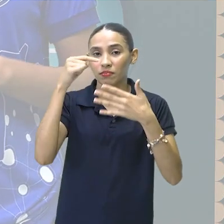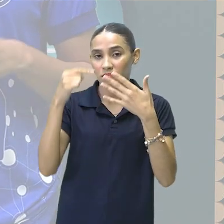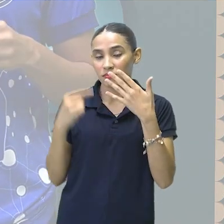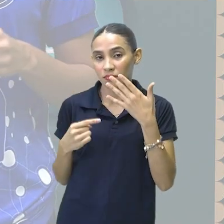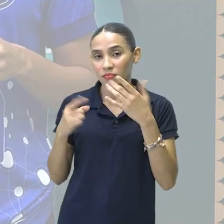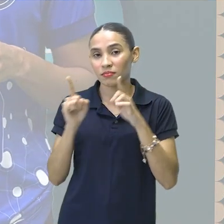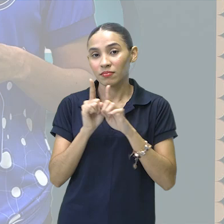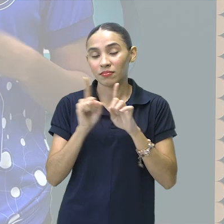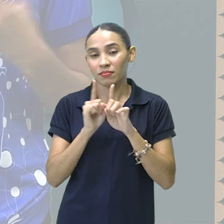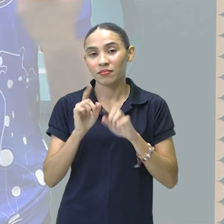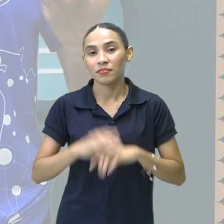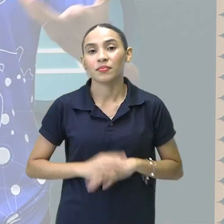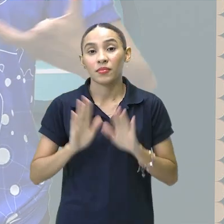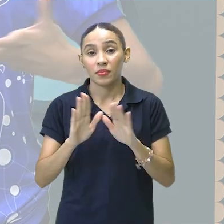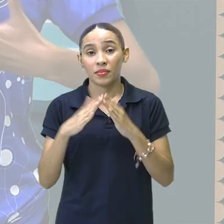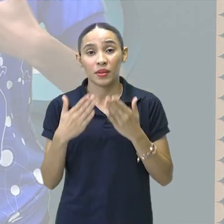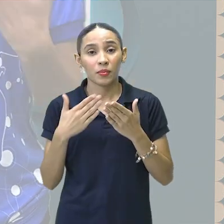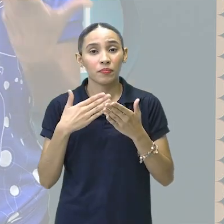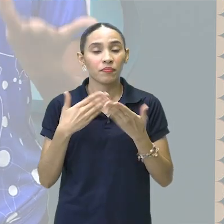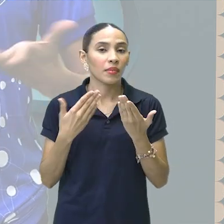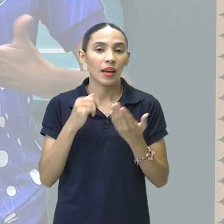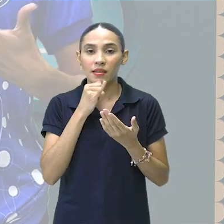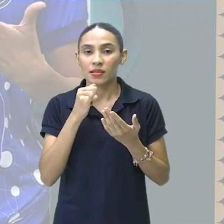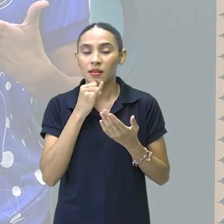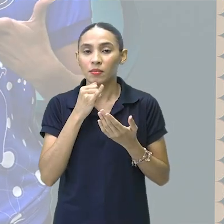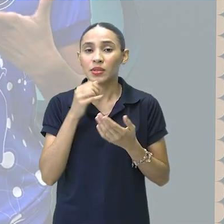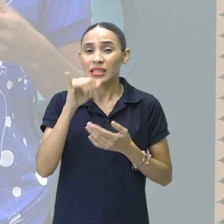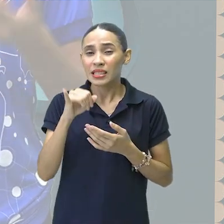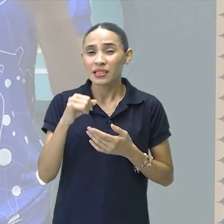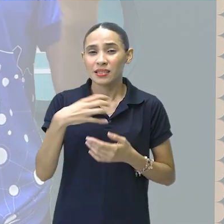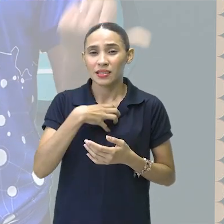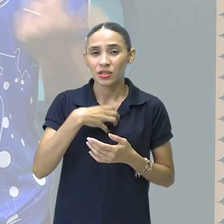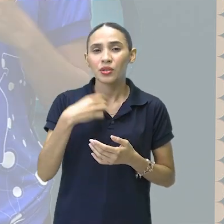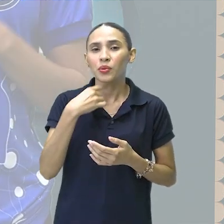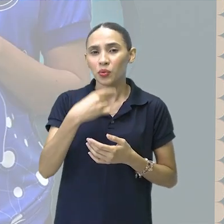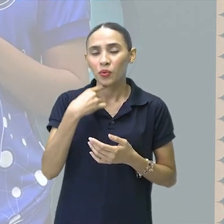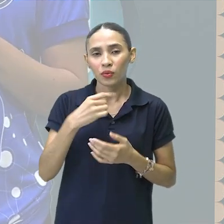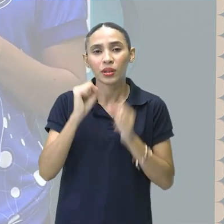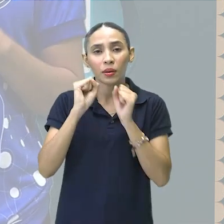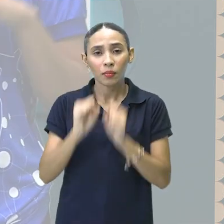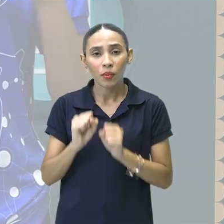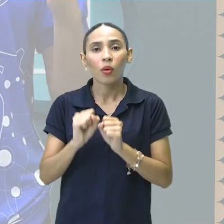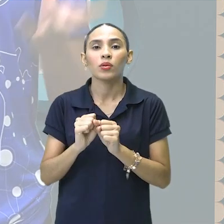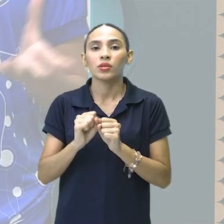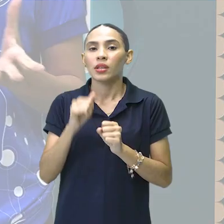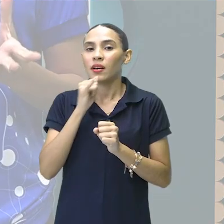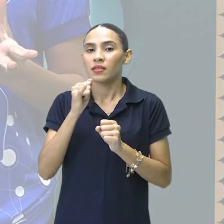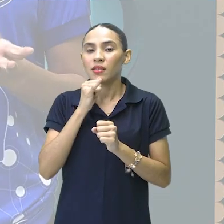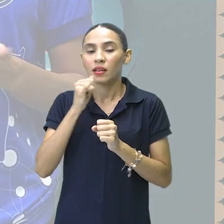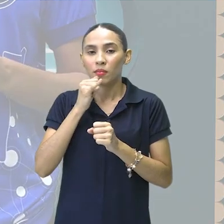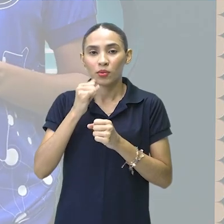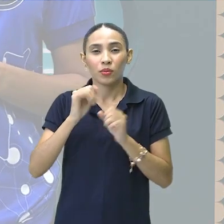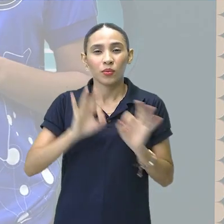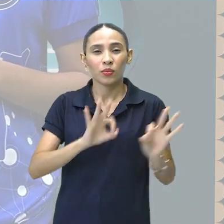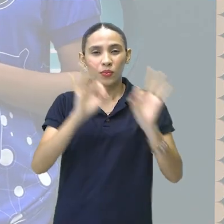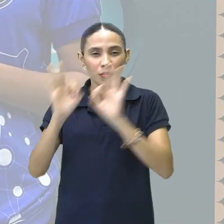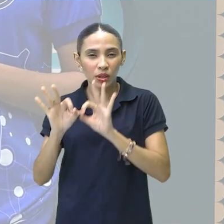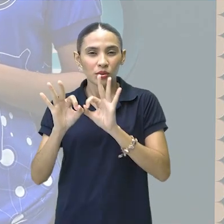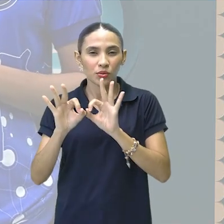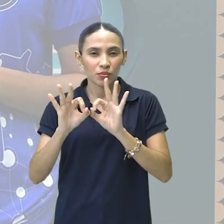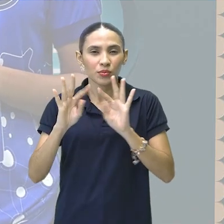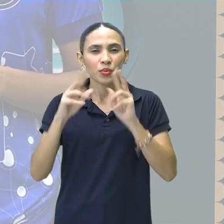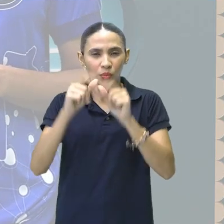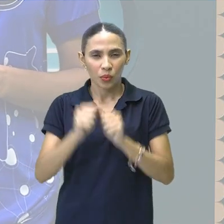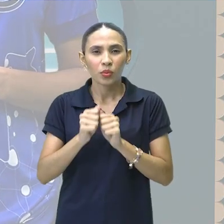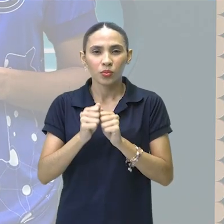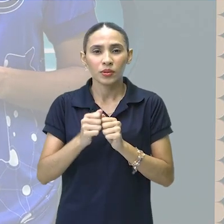pontos. Então, qualquer outra dúvida, corre lá no nosso vídeo completo da aula para tirar essa